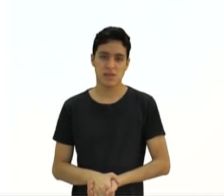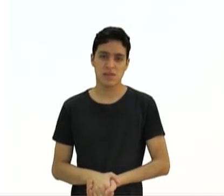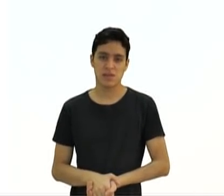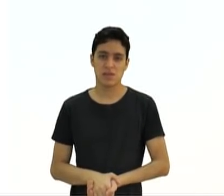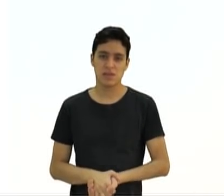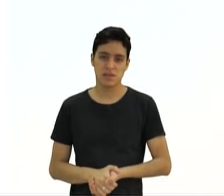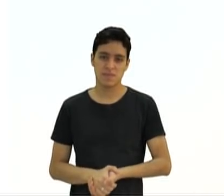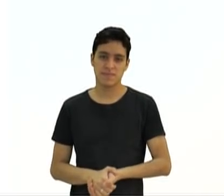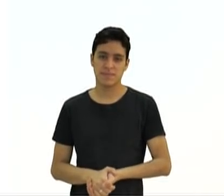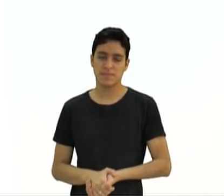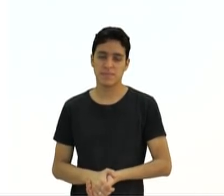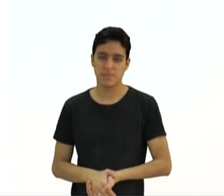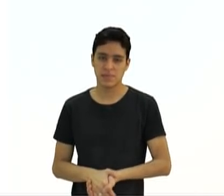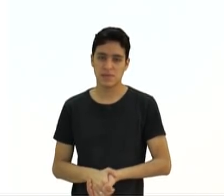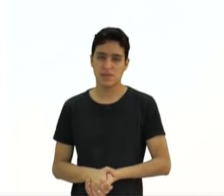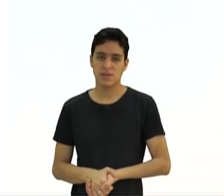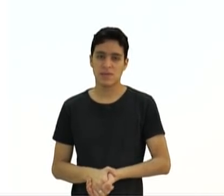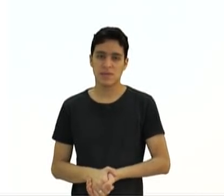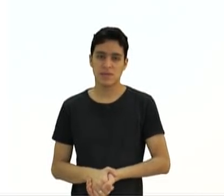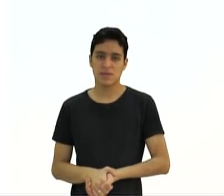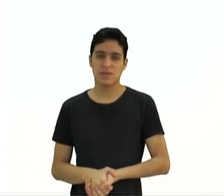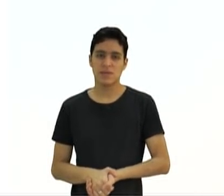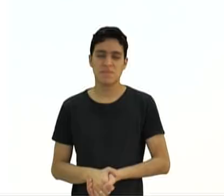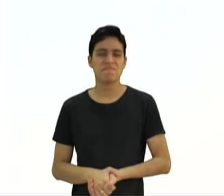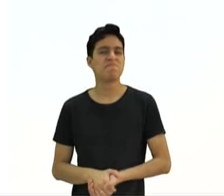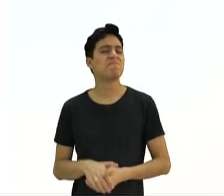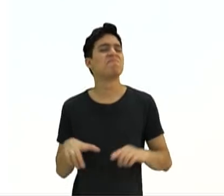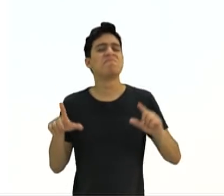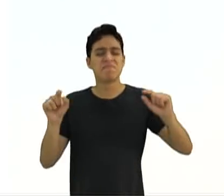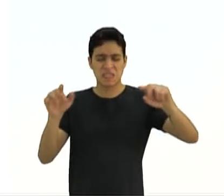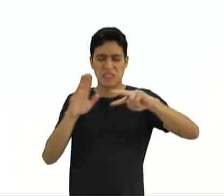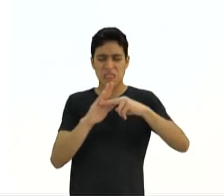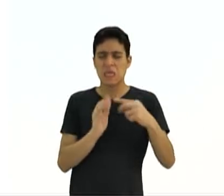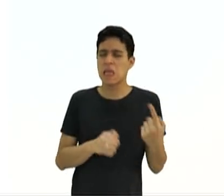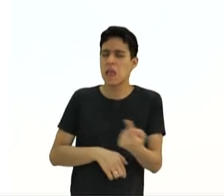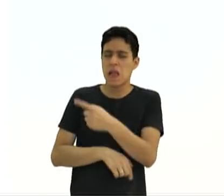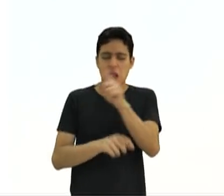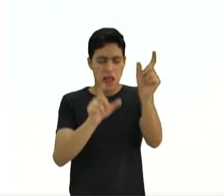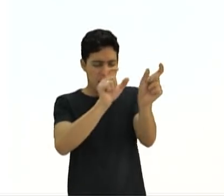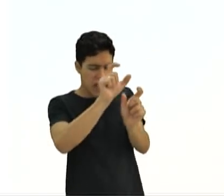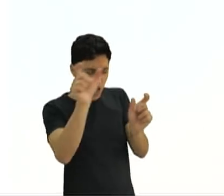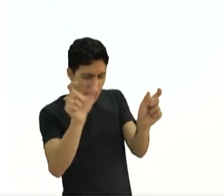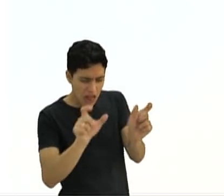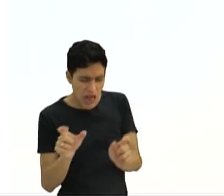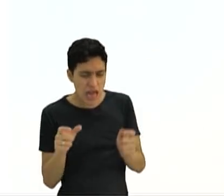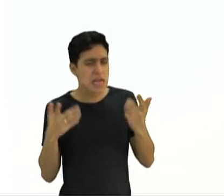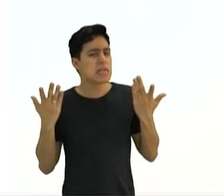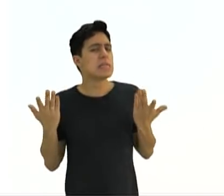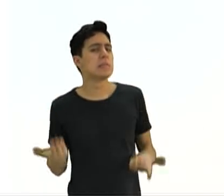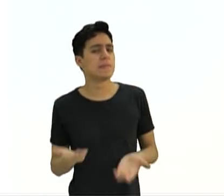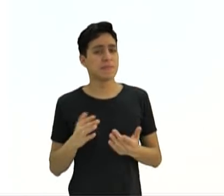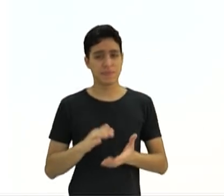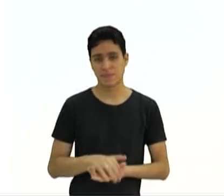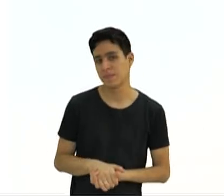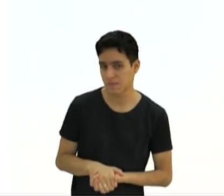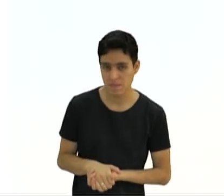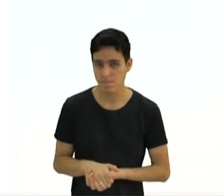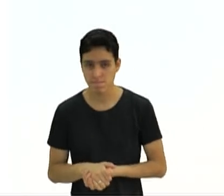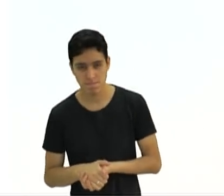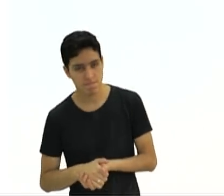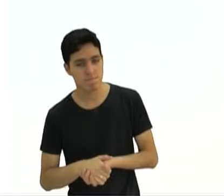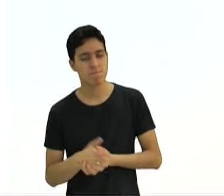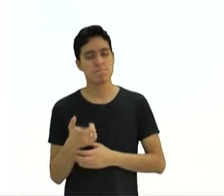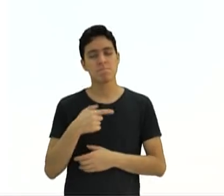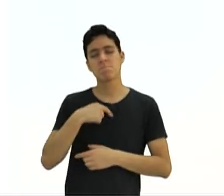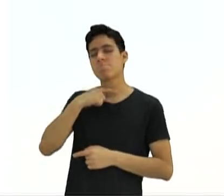Nhamandu, Tupã, Oreru. O que será que quer dizer a letra dessa música, hein? Eu ainda